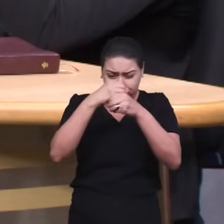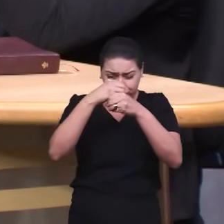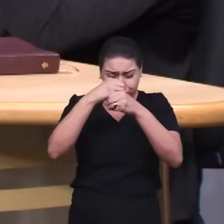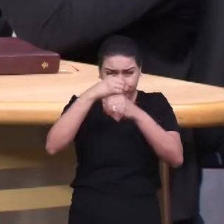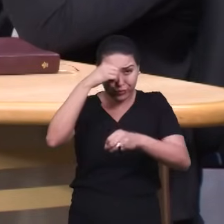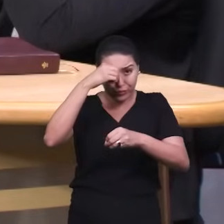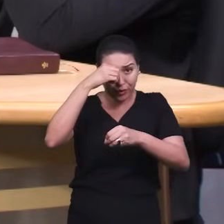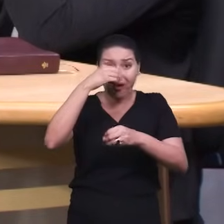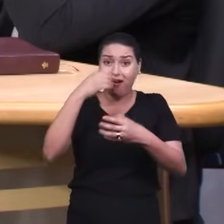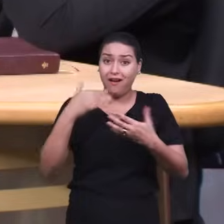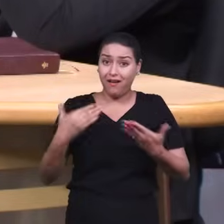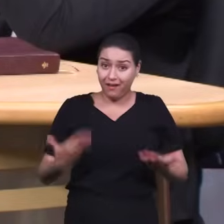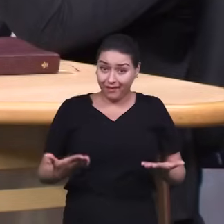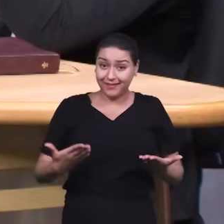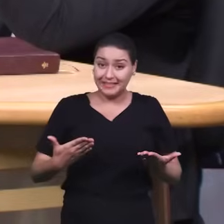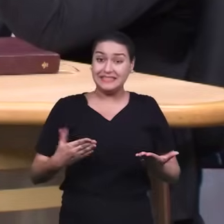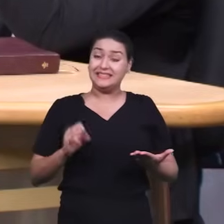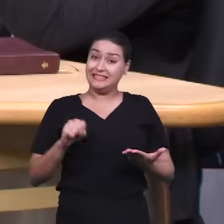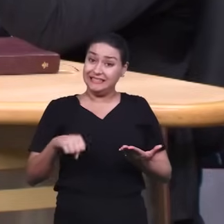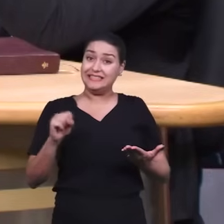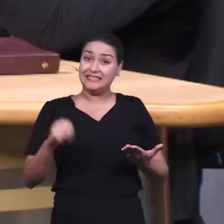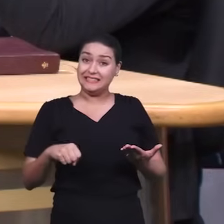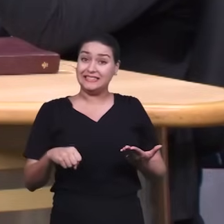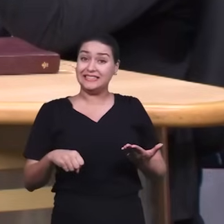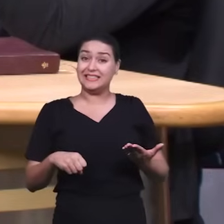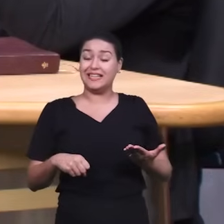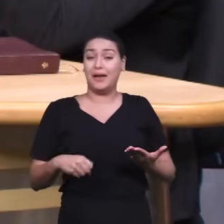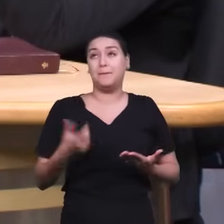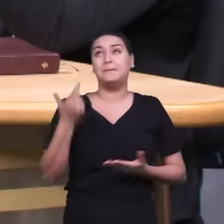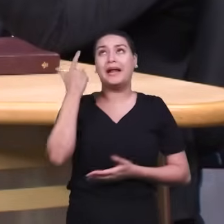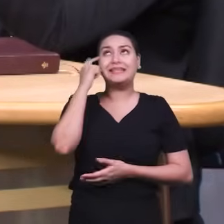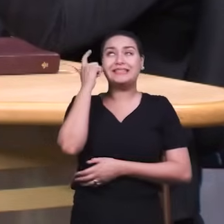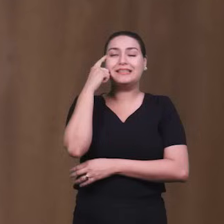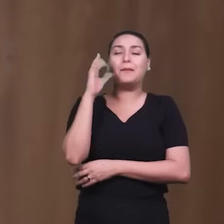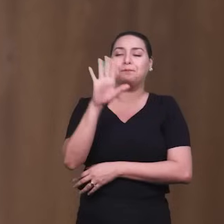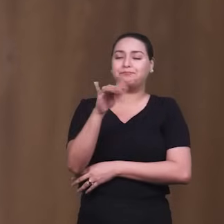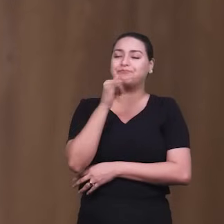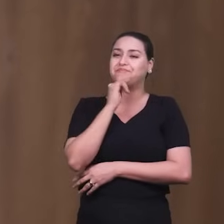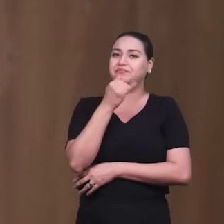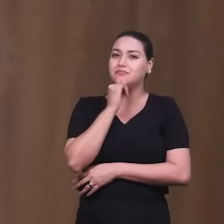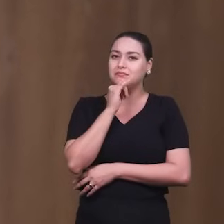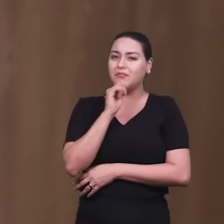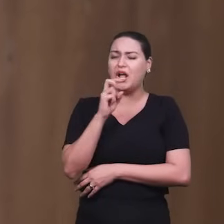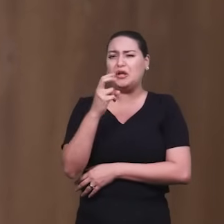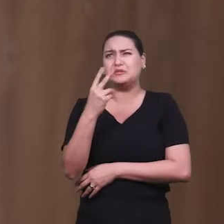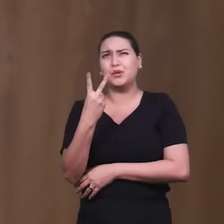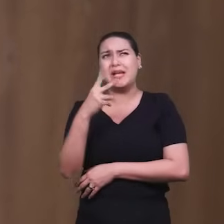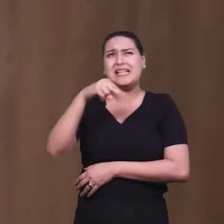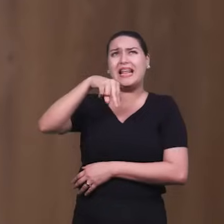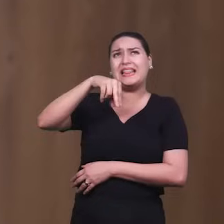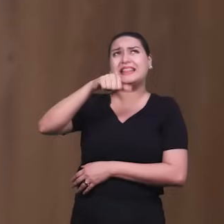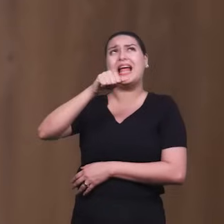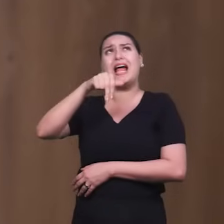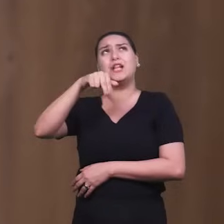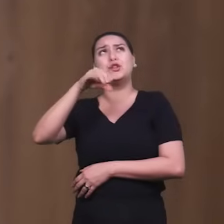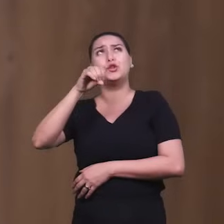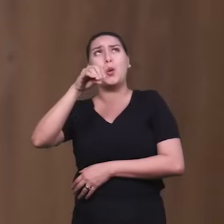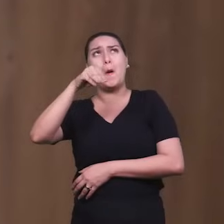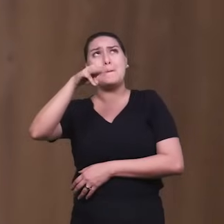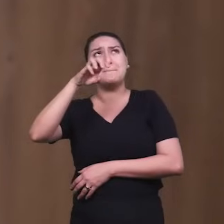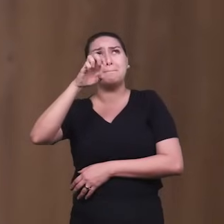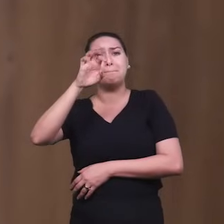micro, né? Então, é só para a gente poder ter uma dimensão, porque os irmãos, né, têm uma dimensão, né, o que seria